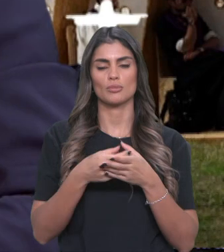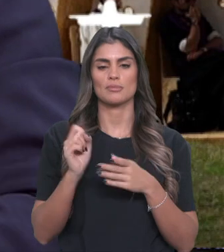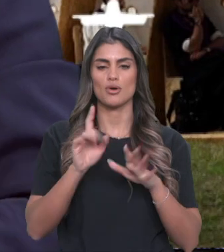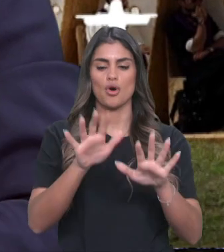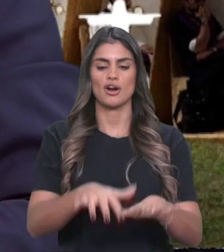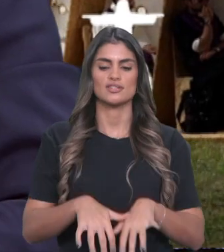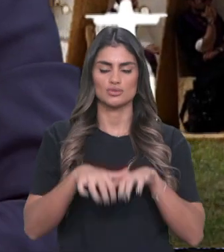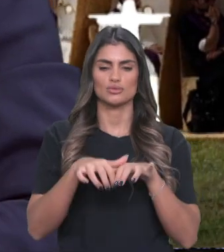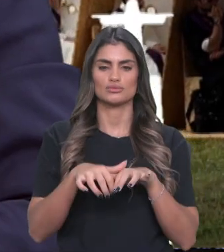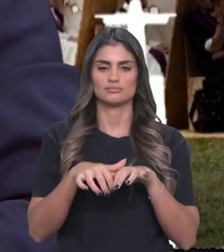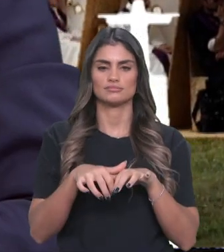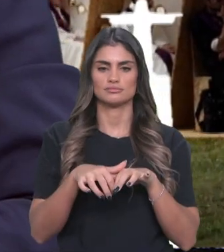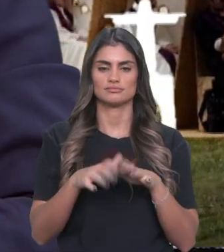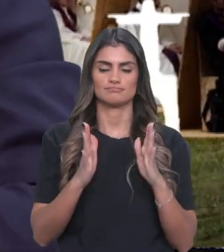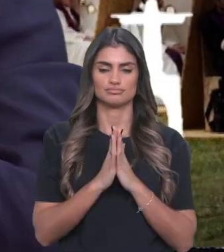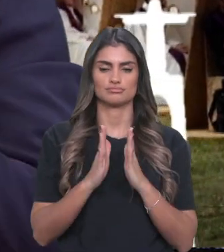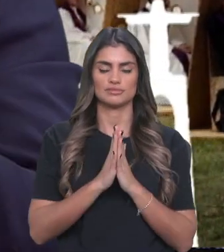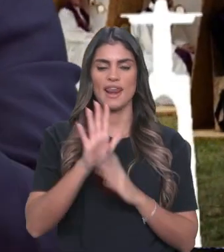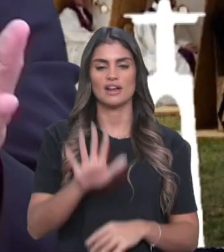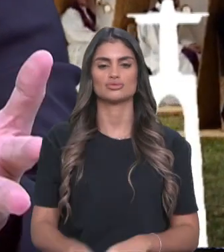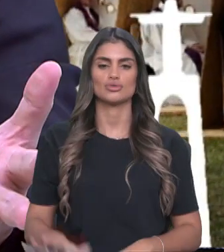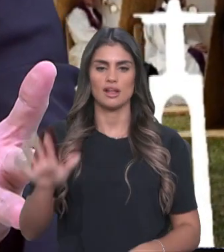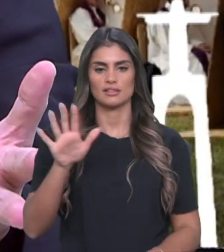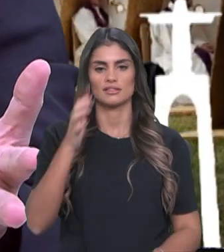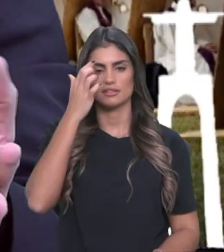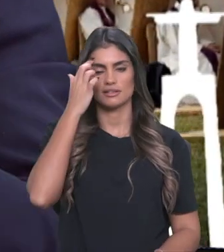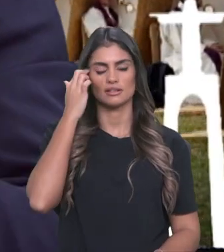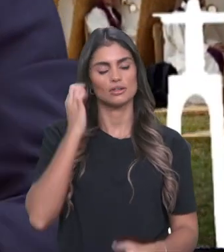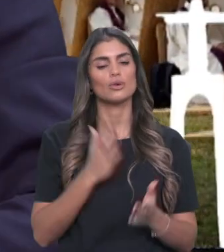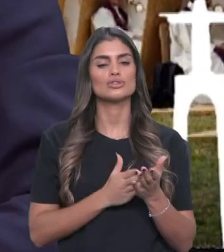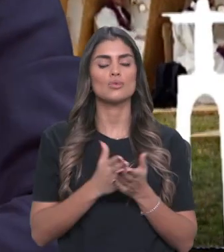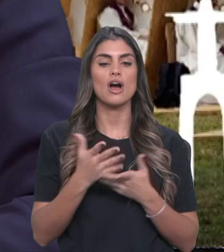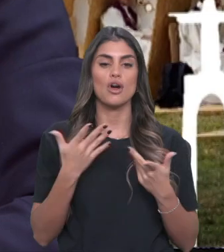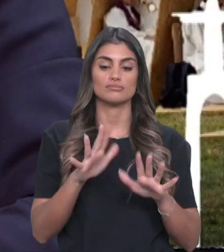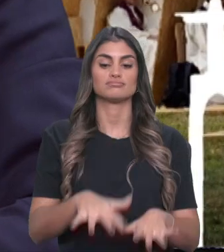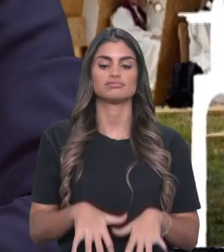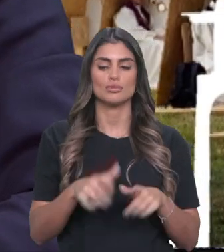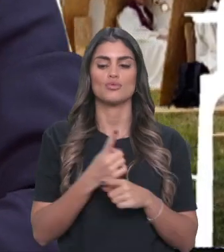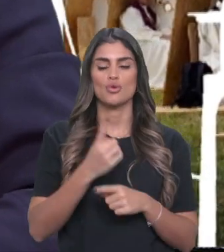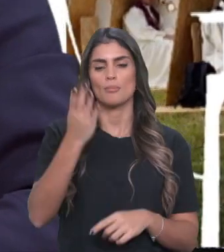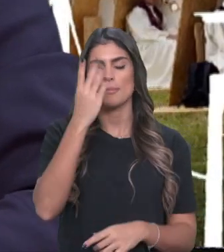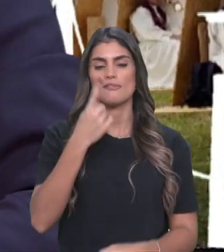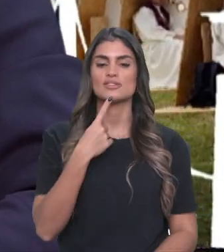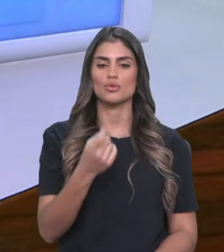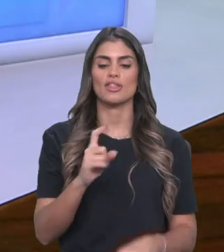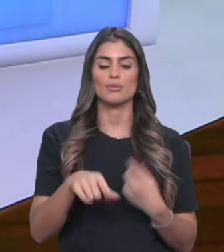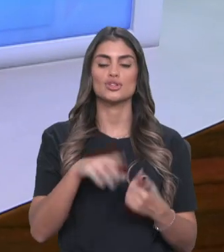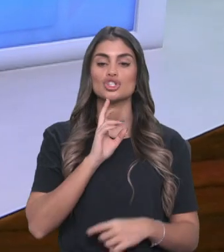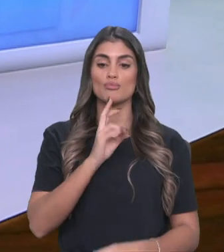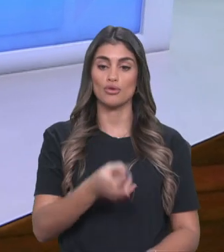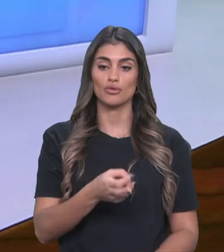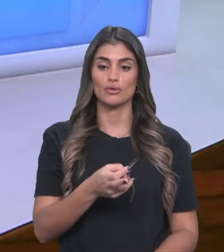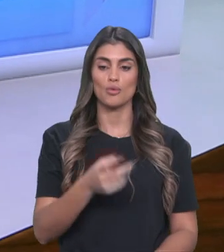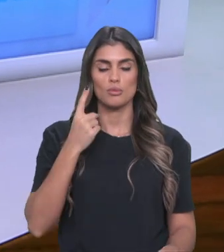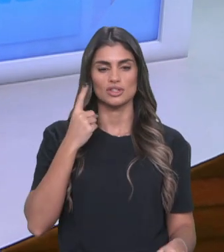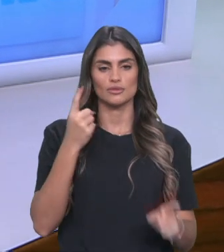Congresso Eucarístico Nacional. E a Eucaristia continua a ter atualidade, porque quando o Papa faz a pergunta e depois dá a resposta, é para que se